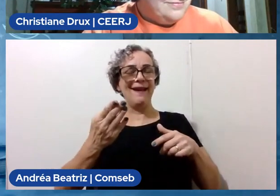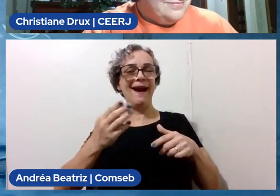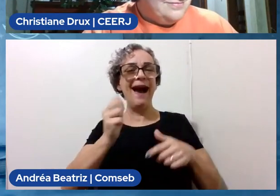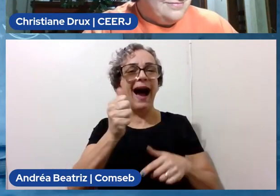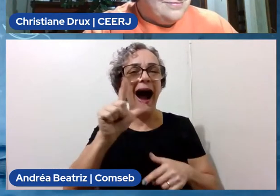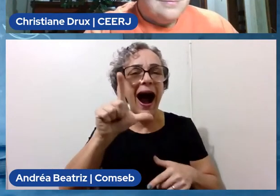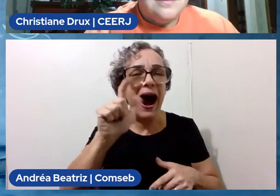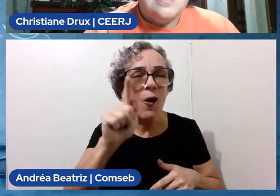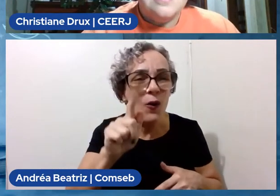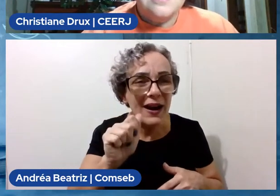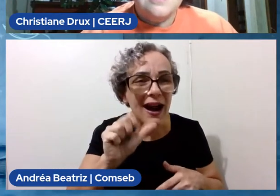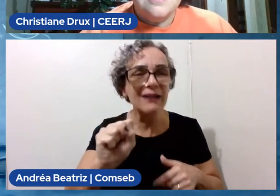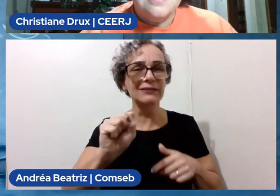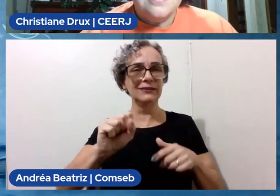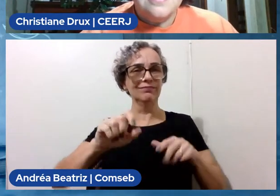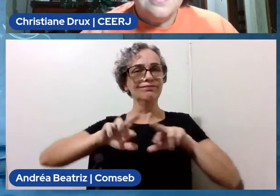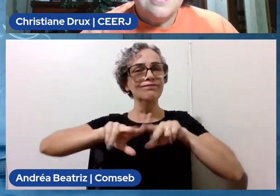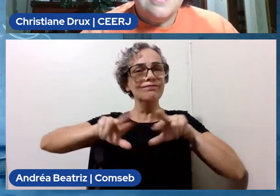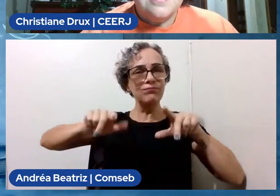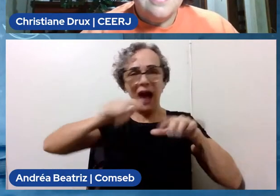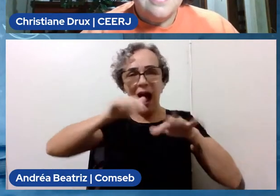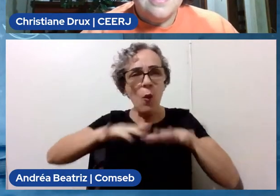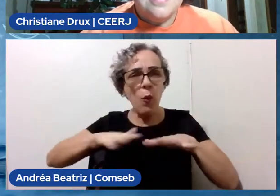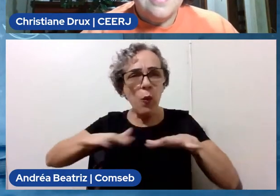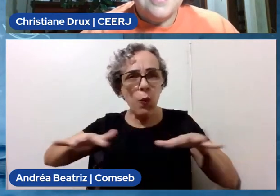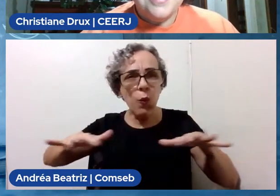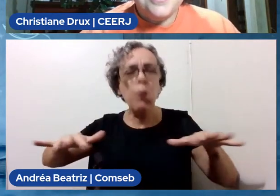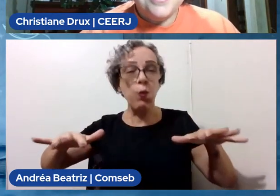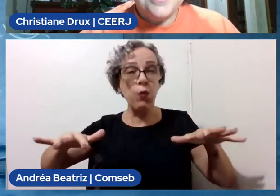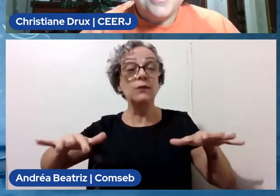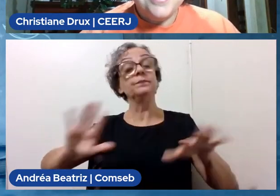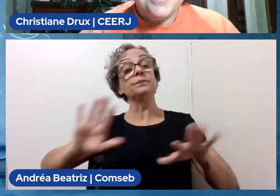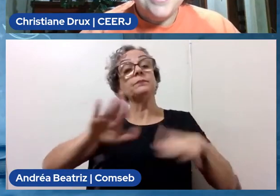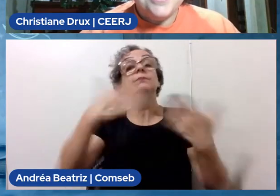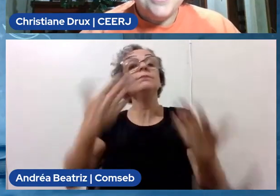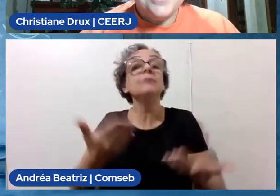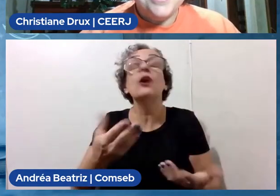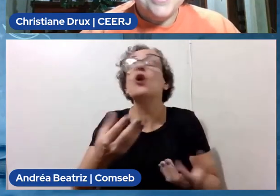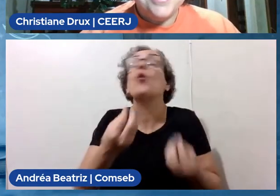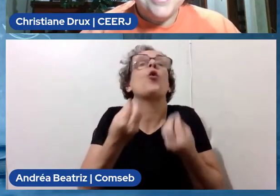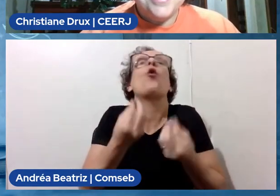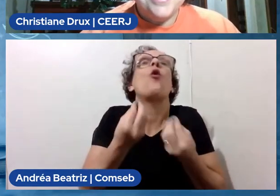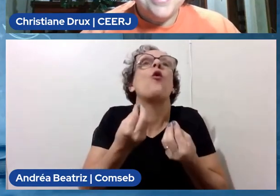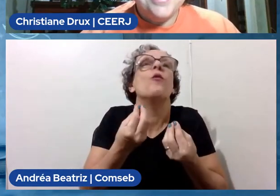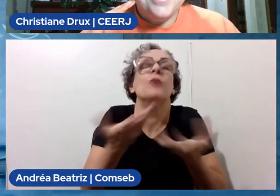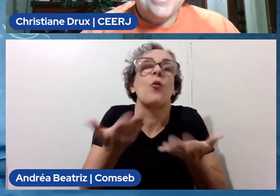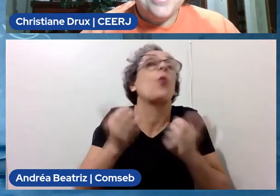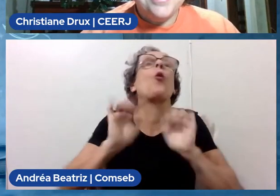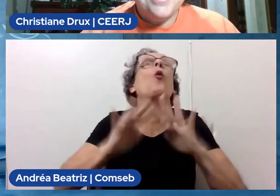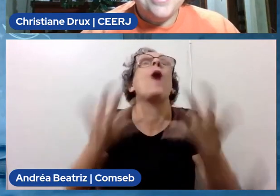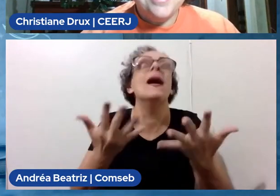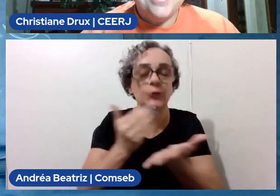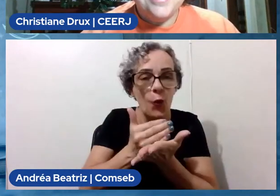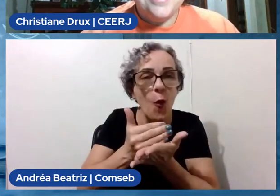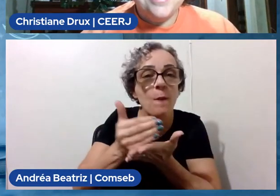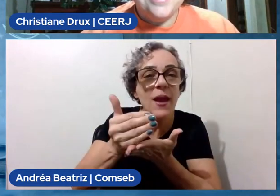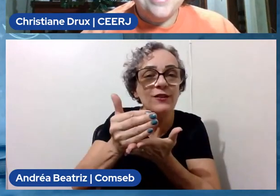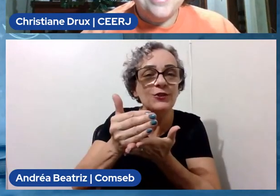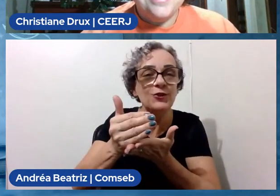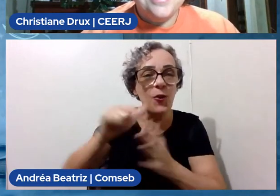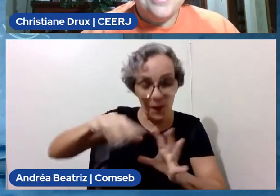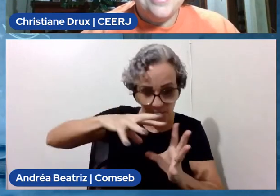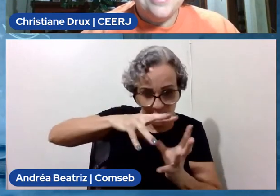bilhões de anos. Então, quando a gente retoma a pergunta, para fechar aqui, quando começou a ser povoada, o que eles nos disseram é justamente o